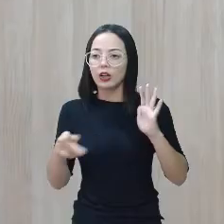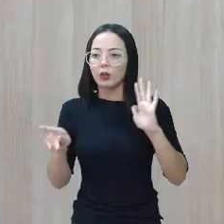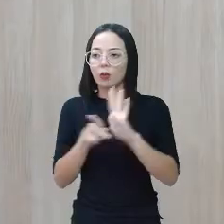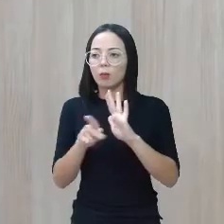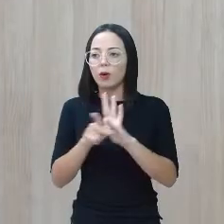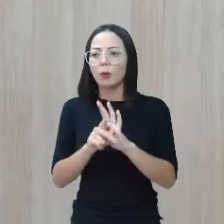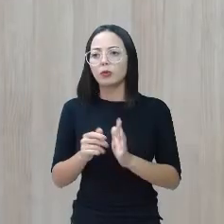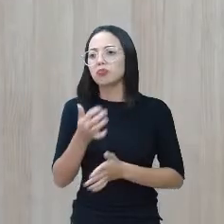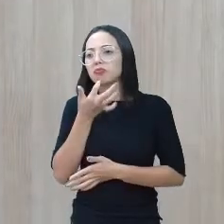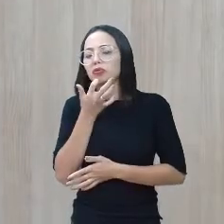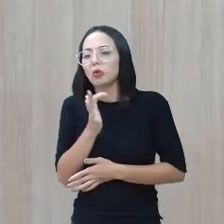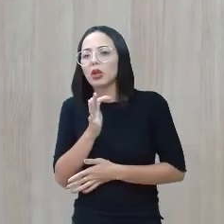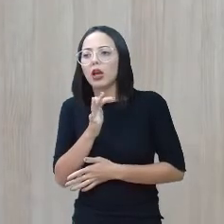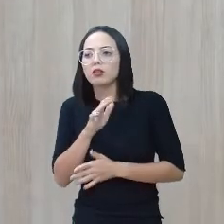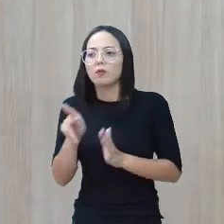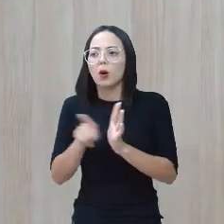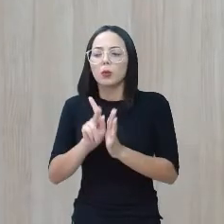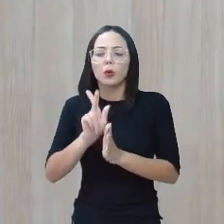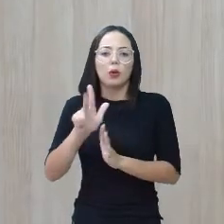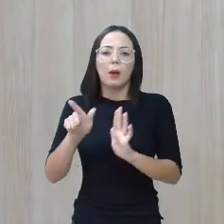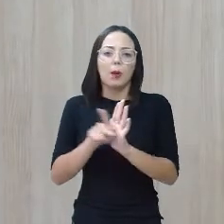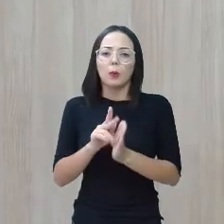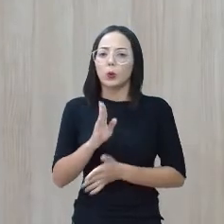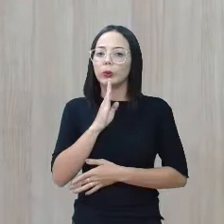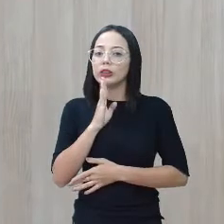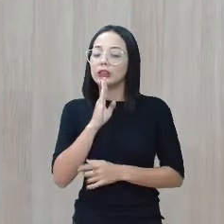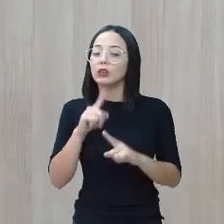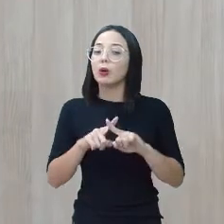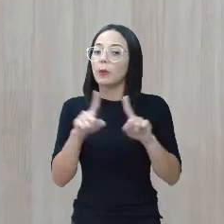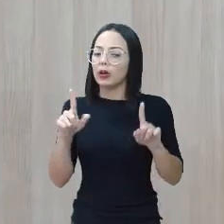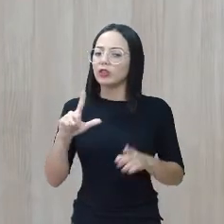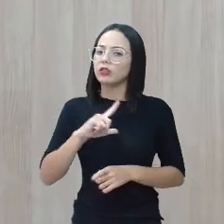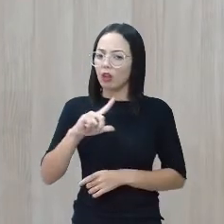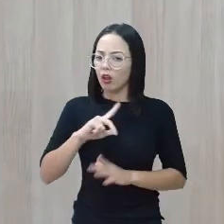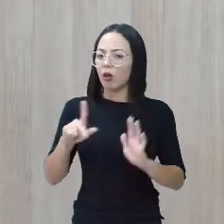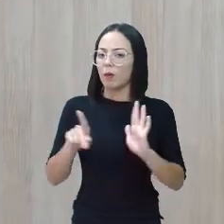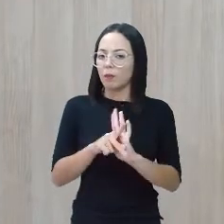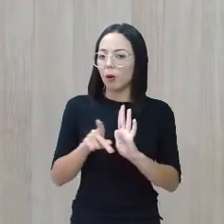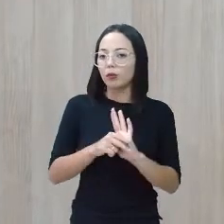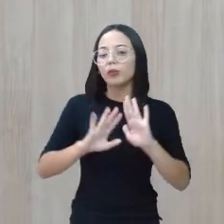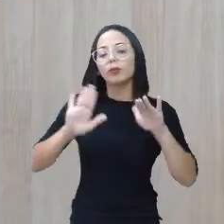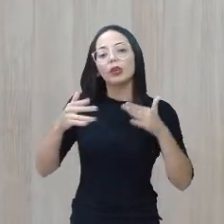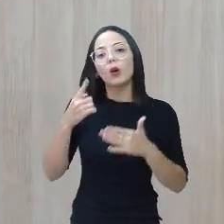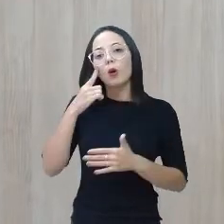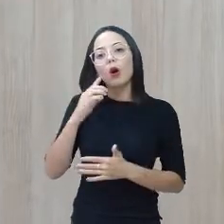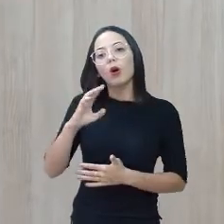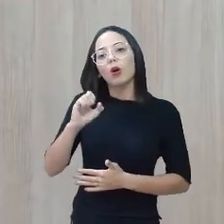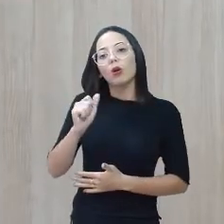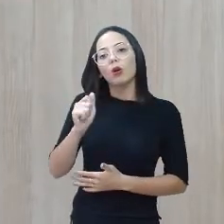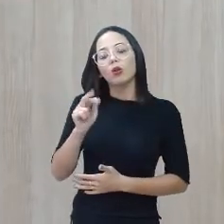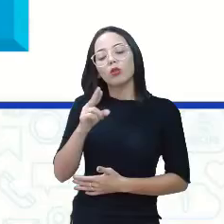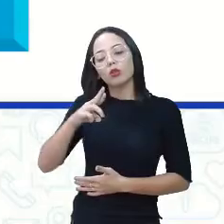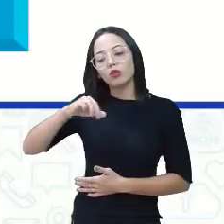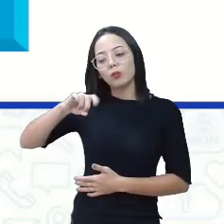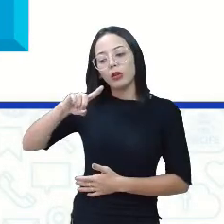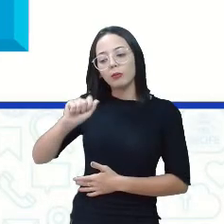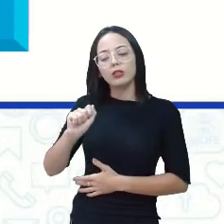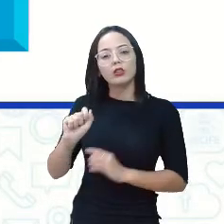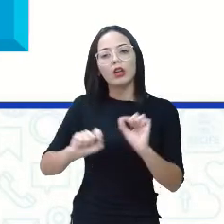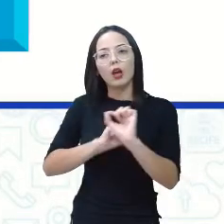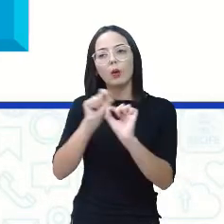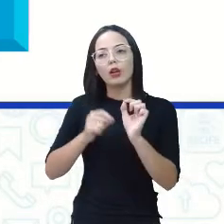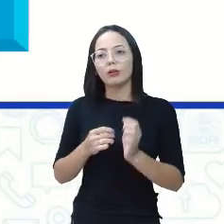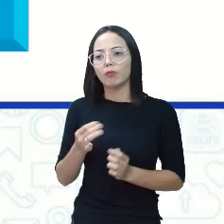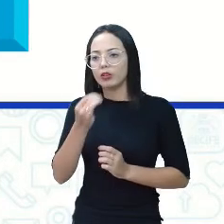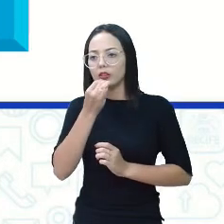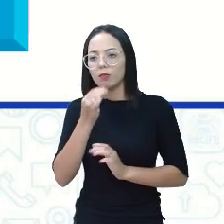métodos desconhecidos, né, que não são muito conhecidos, mas que existem. Então, o espermicida, ele funciona como